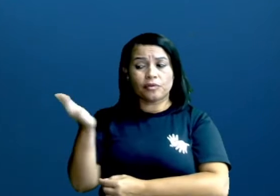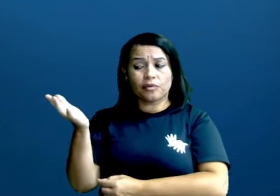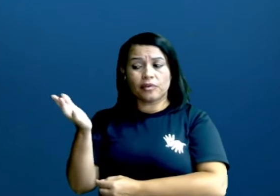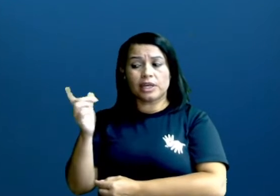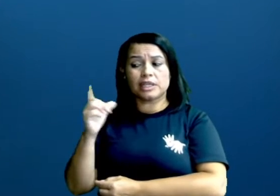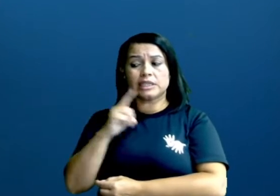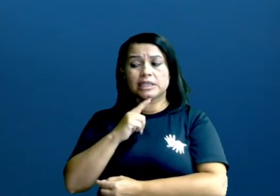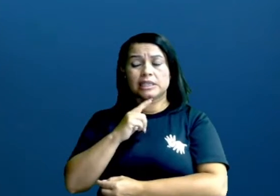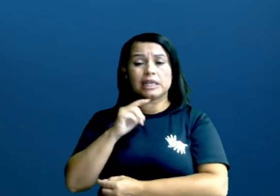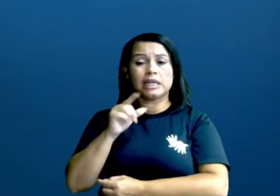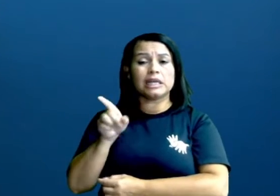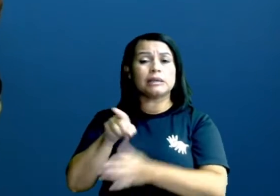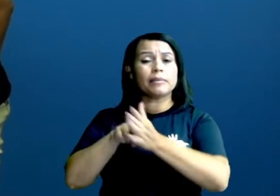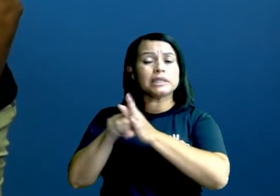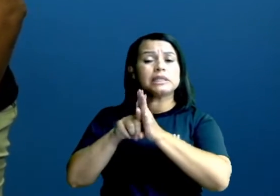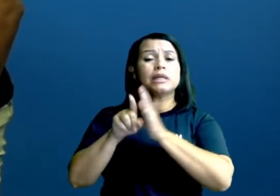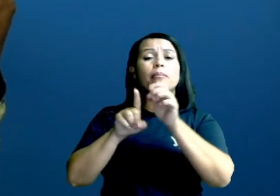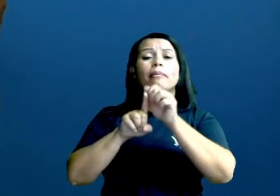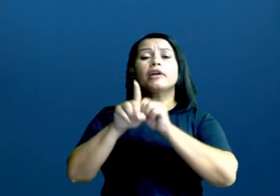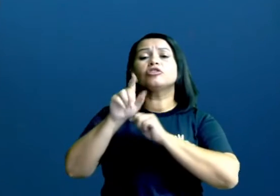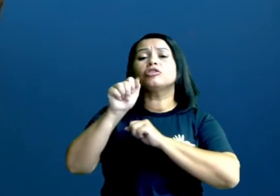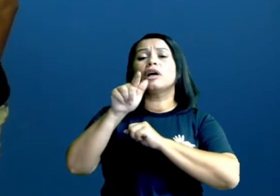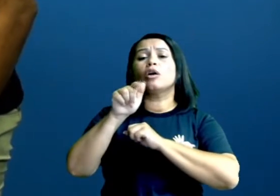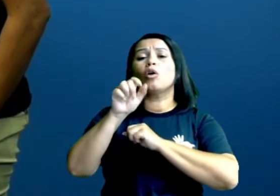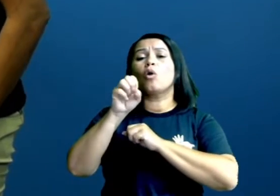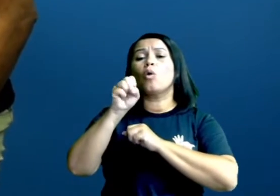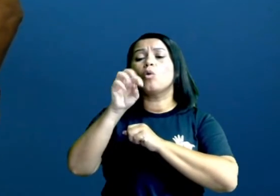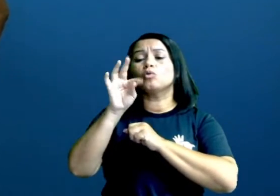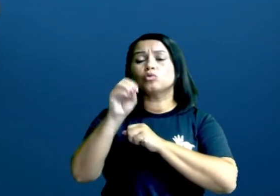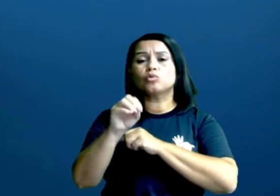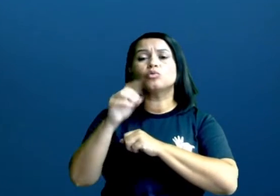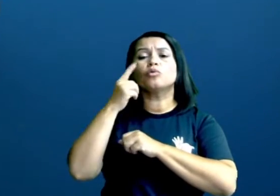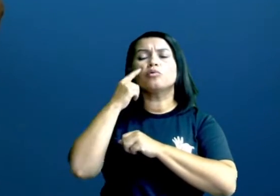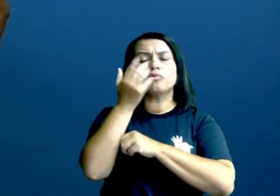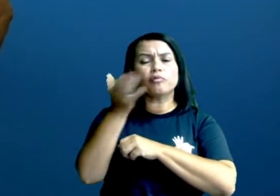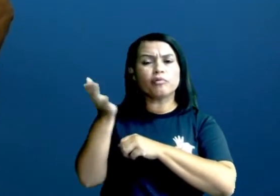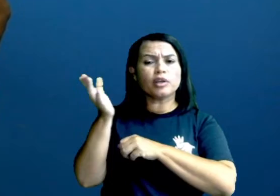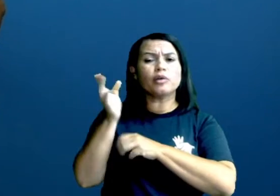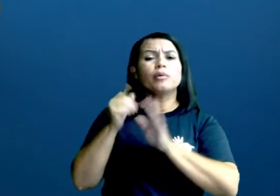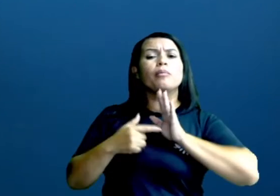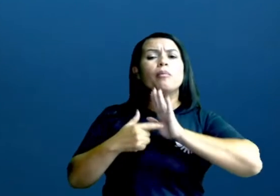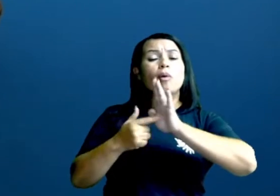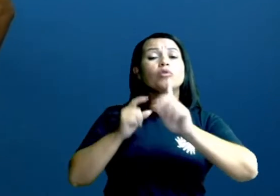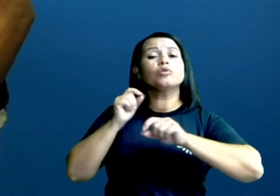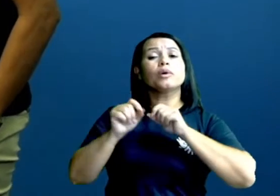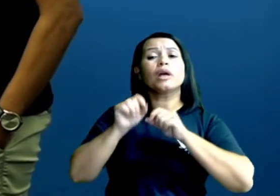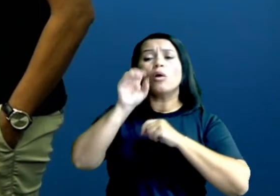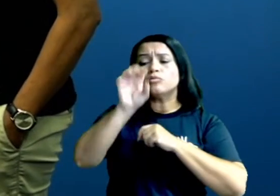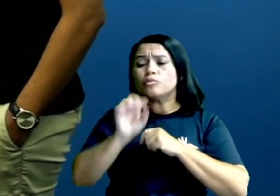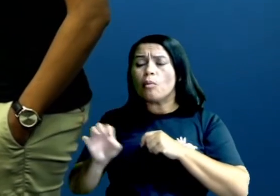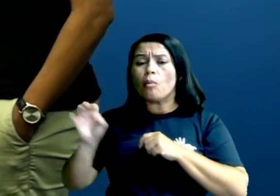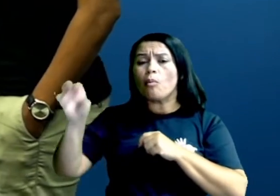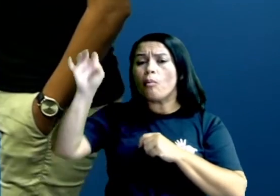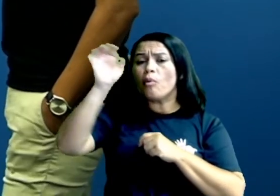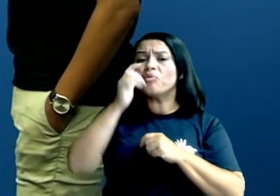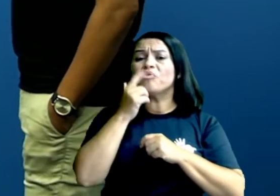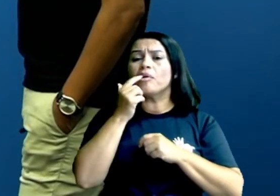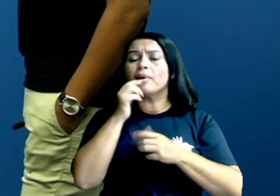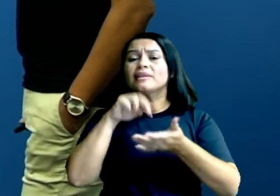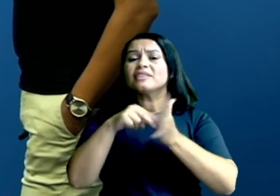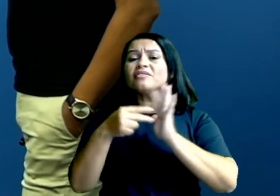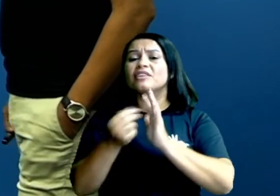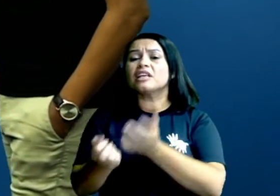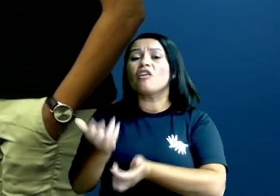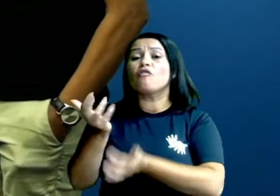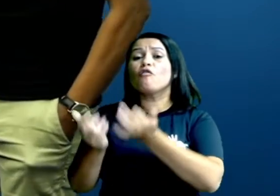dado é de agosto, e aí você tem um monitoramento feito, né, por satélite inclusive, que vai mostrar os pontos aí onde você tem